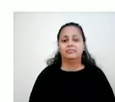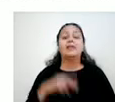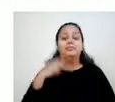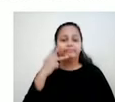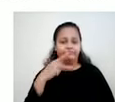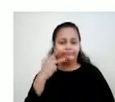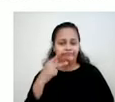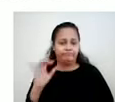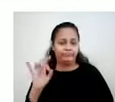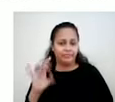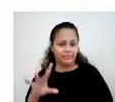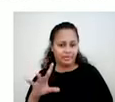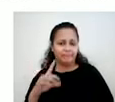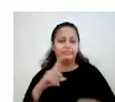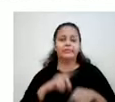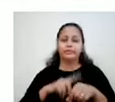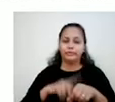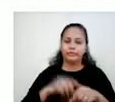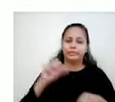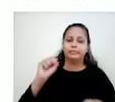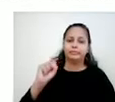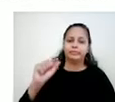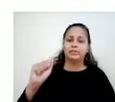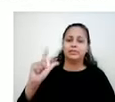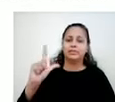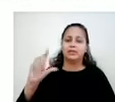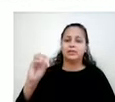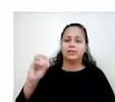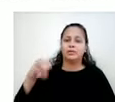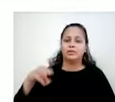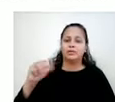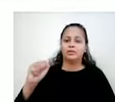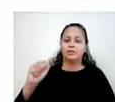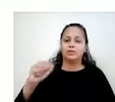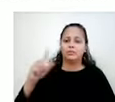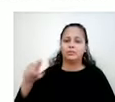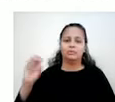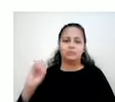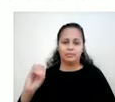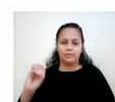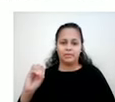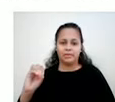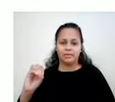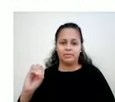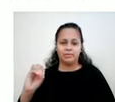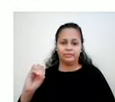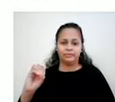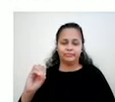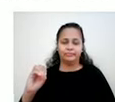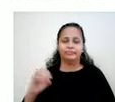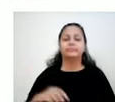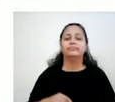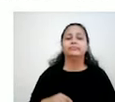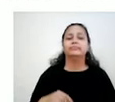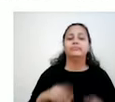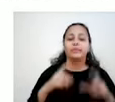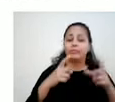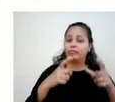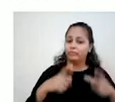Basta dizer que no Templo de Salomão, né, a mesquita de Al-Aqsa, e na